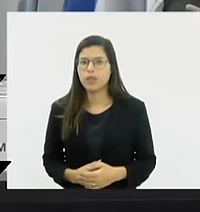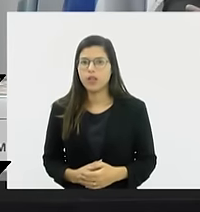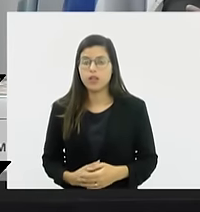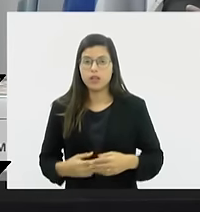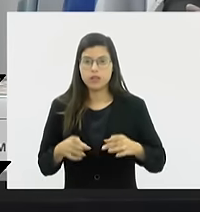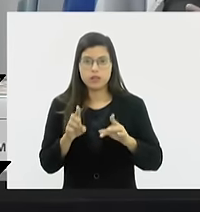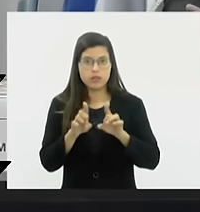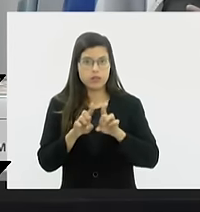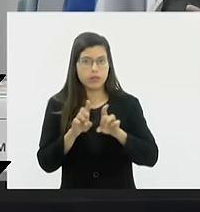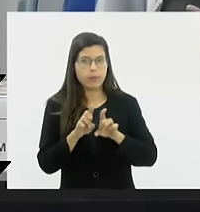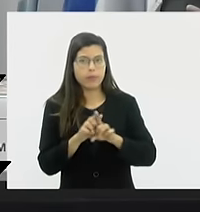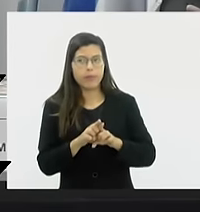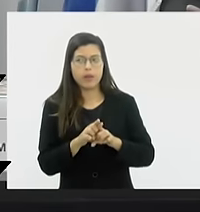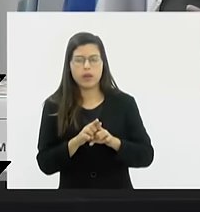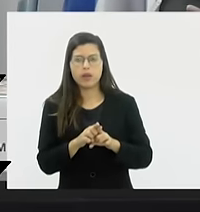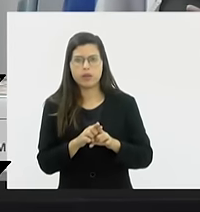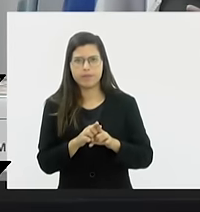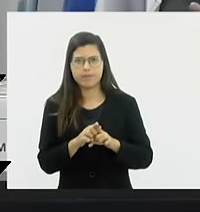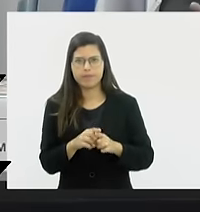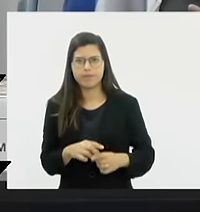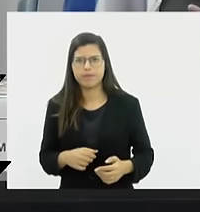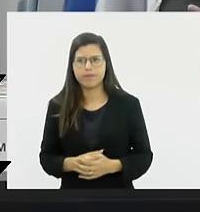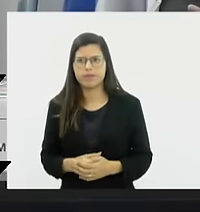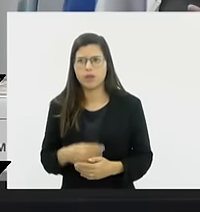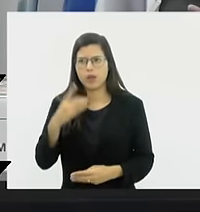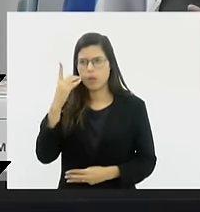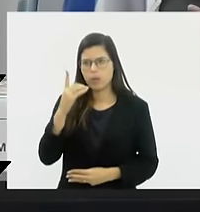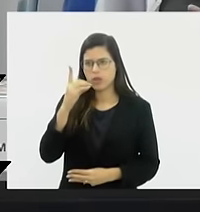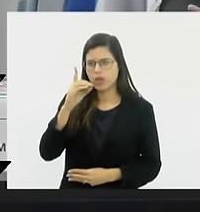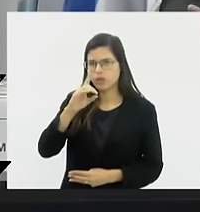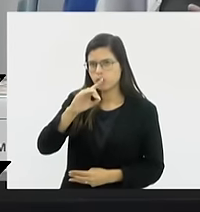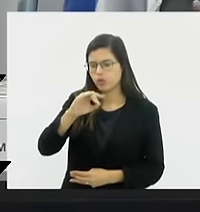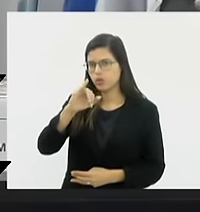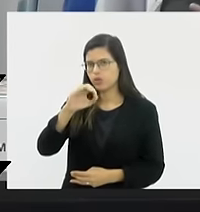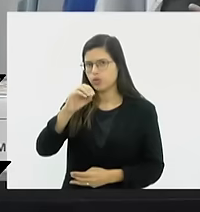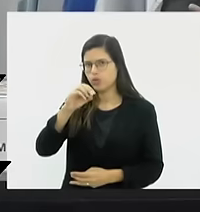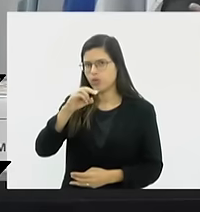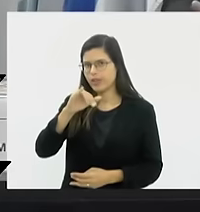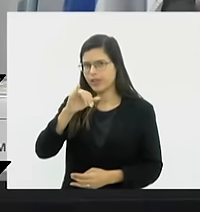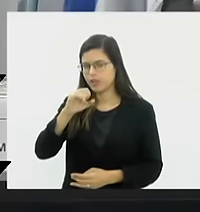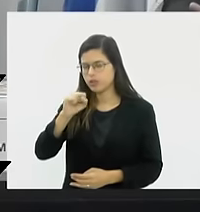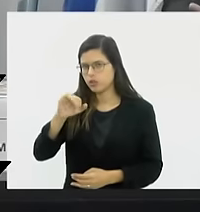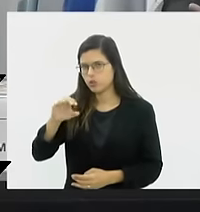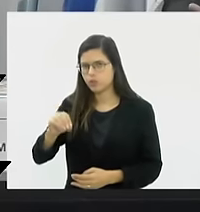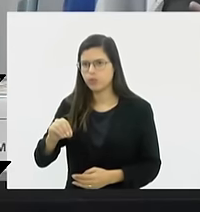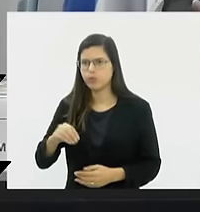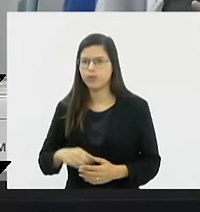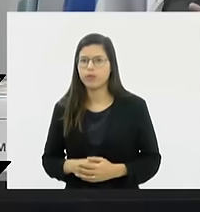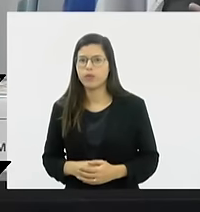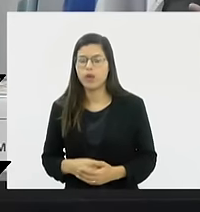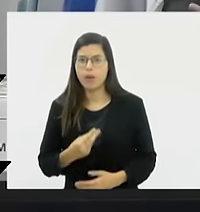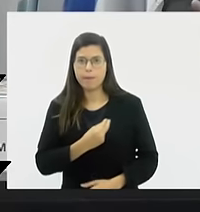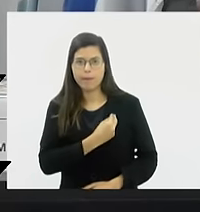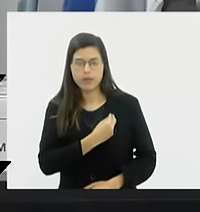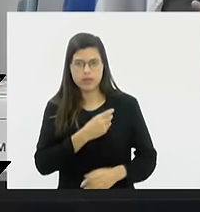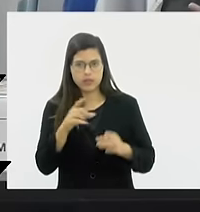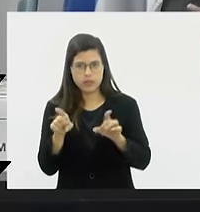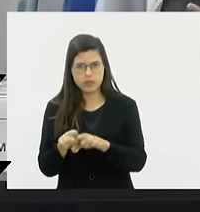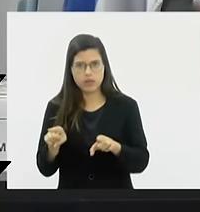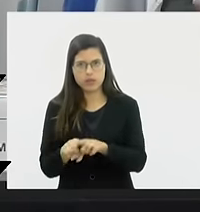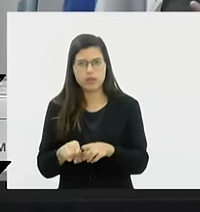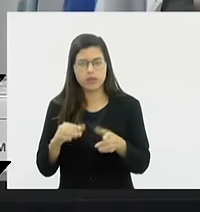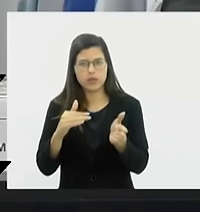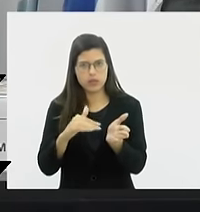foi encaminhado aqui pelo deputado Dionísio Lins a presença também da